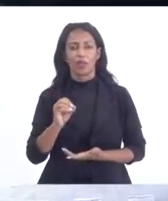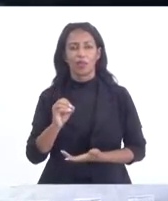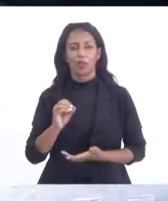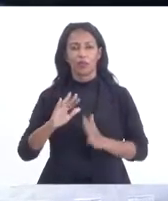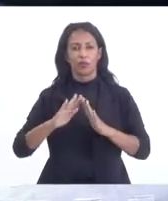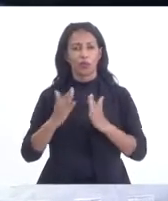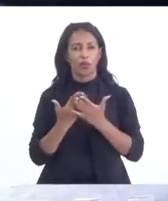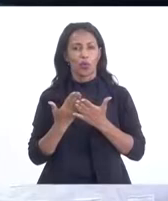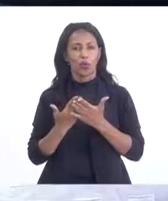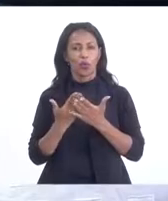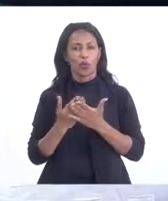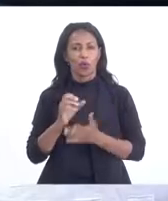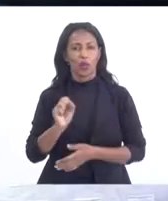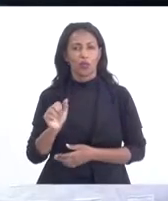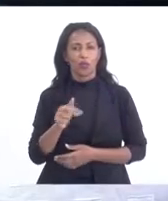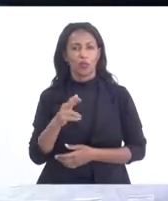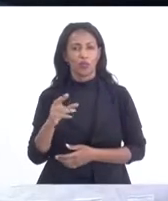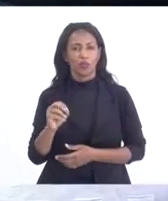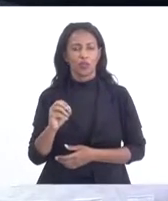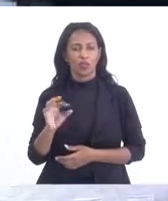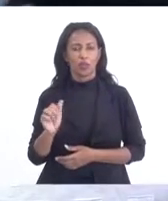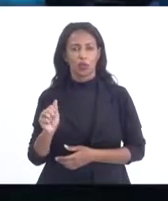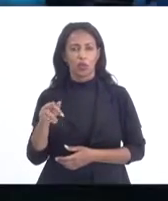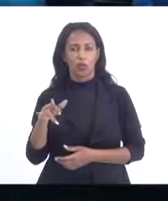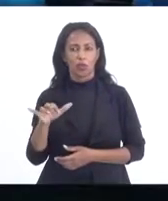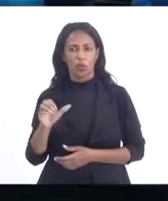Colégio Centenário de Santo Antônio de Pádua.